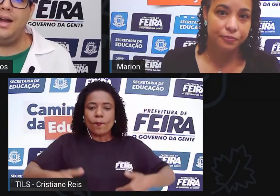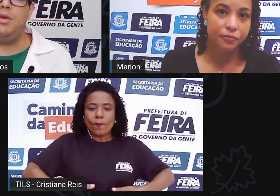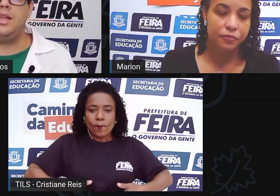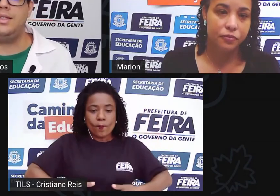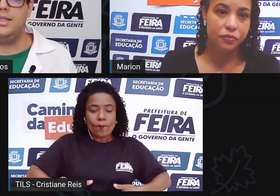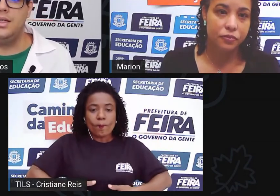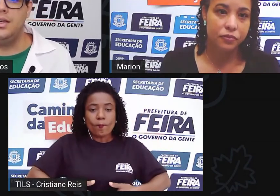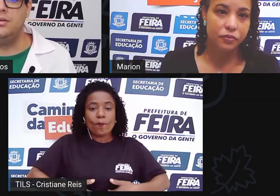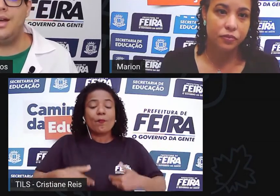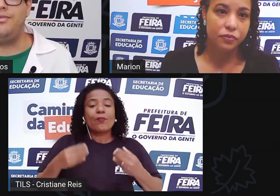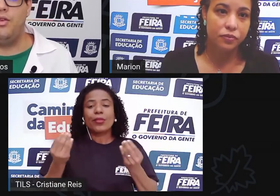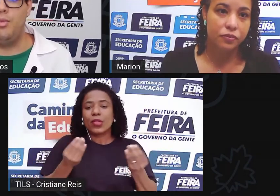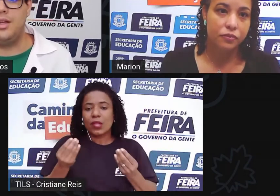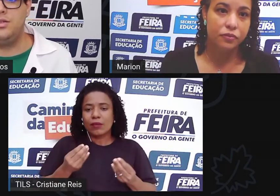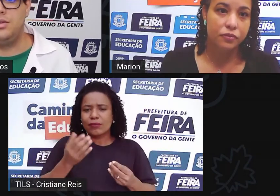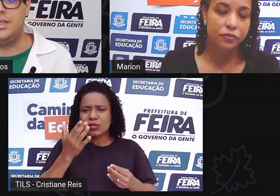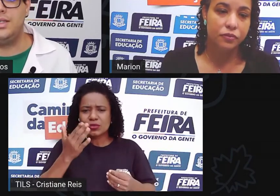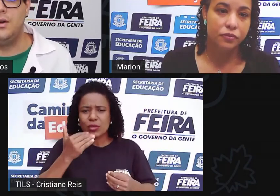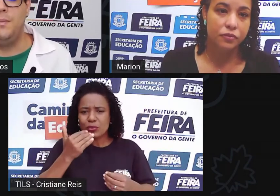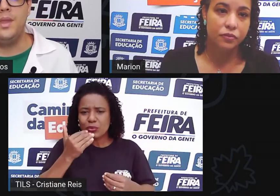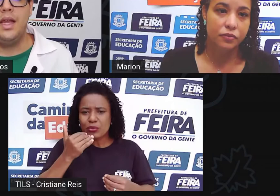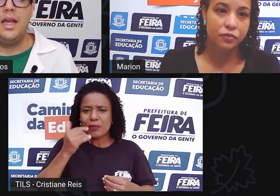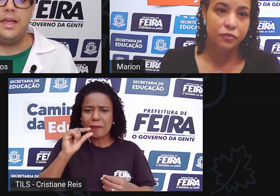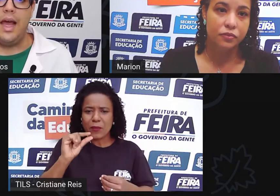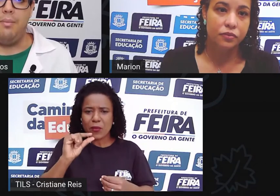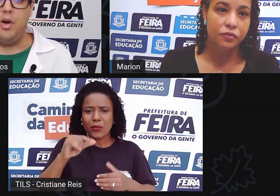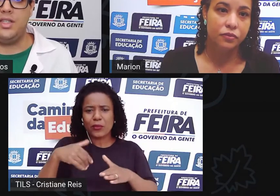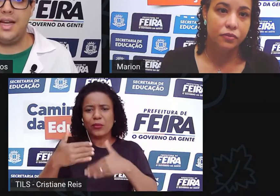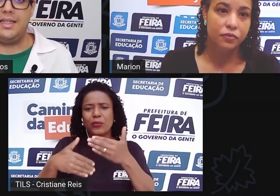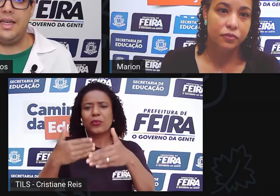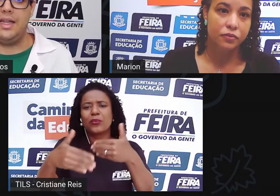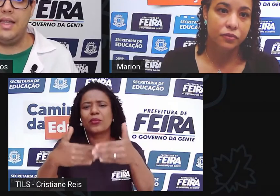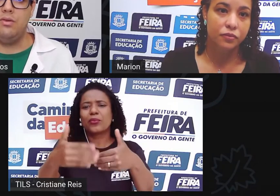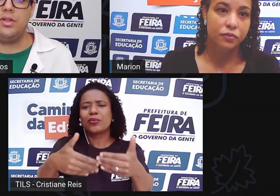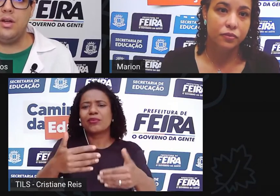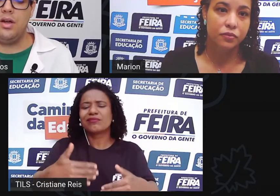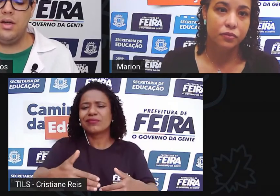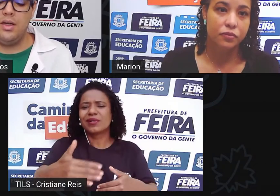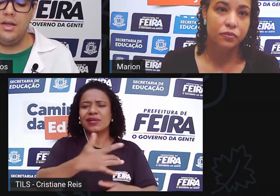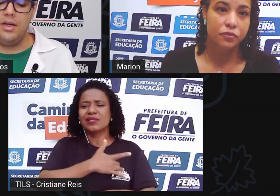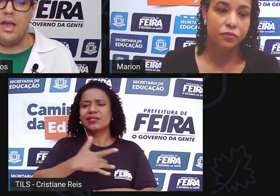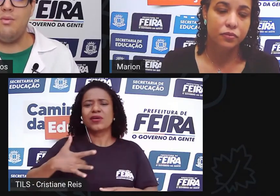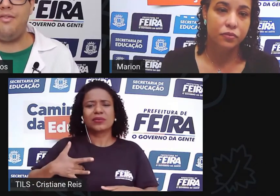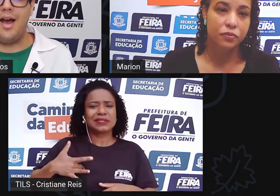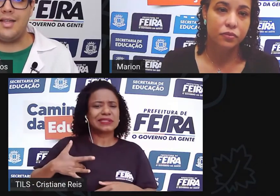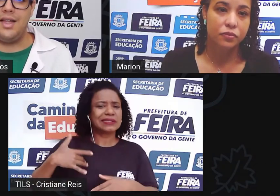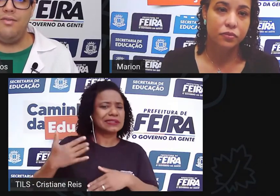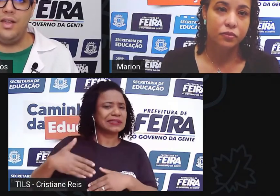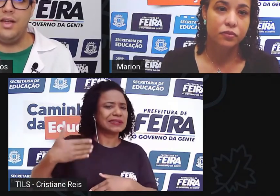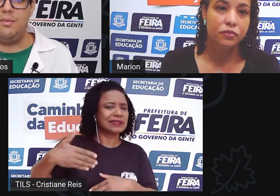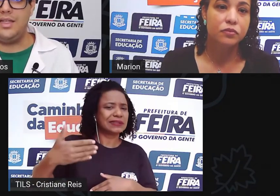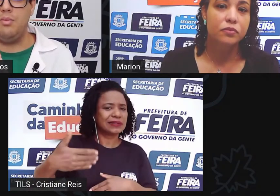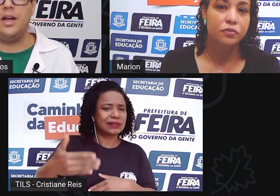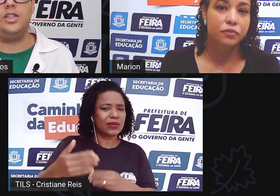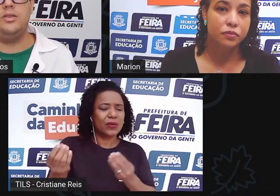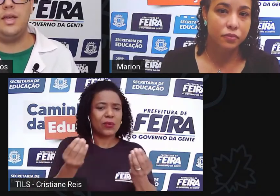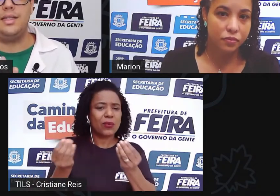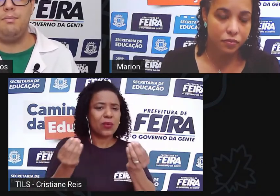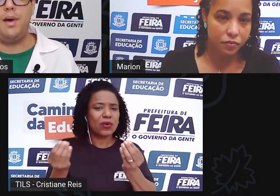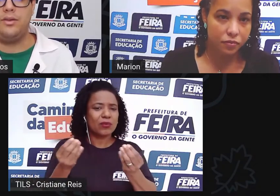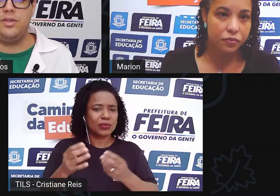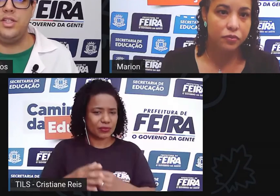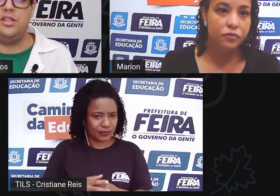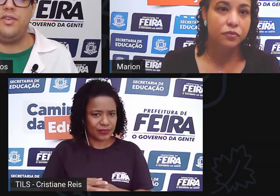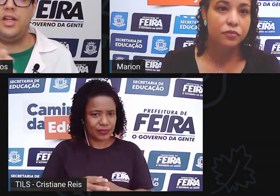má alimentação, da fome, da desnutrição, que ela pode trazer não só em uma fase da vida, né? Mas eu imagino que